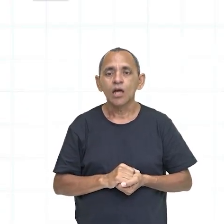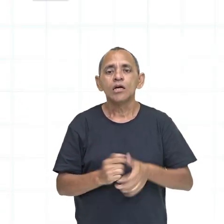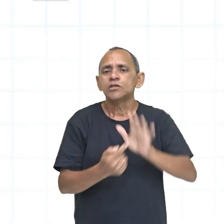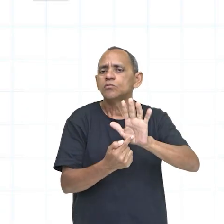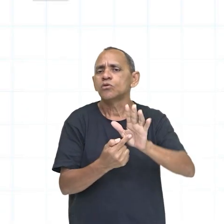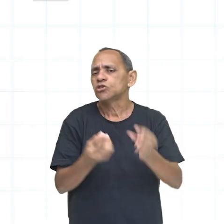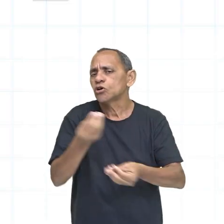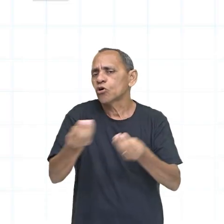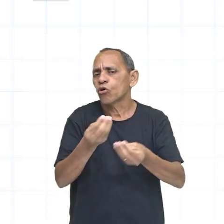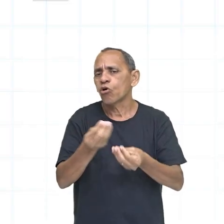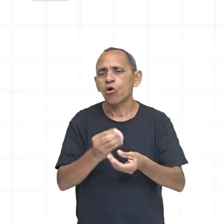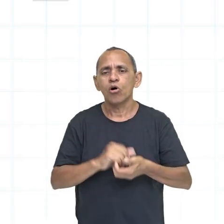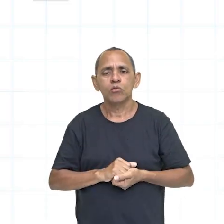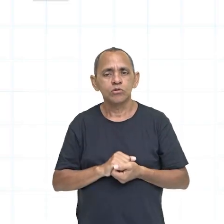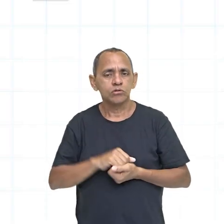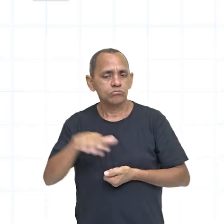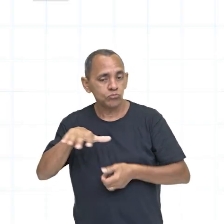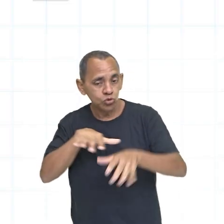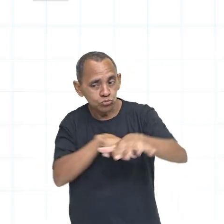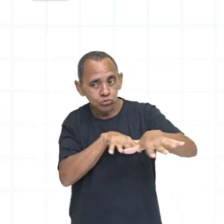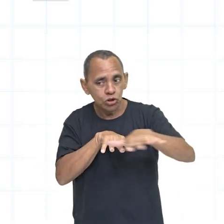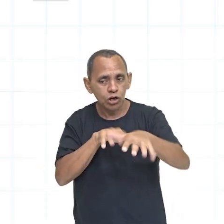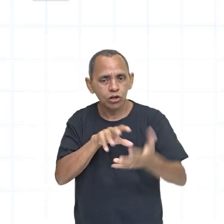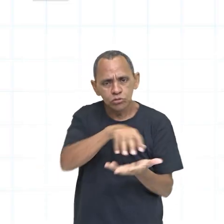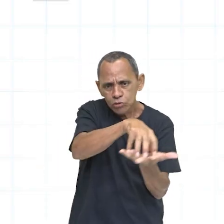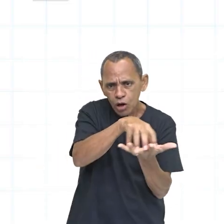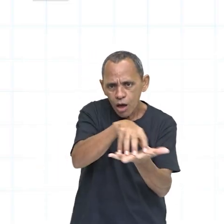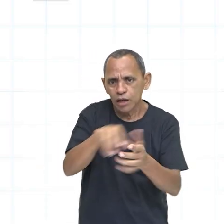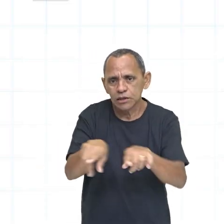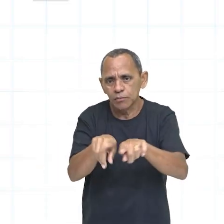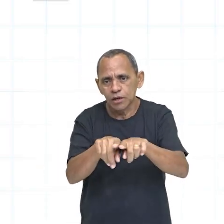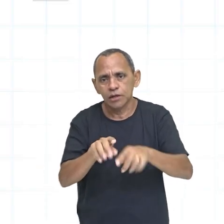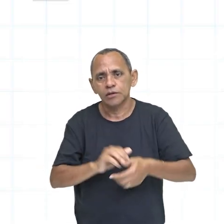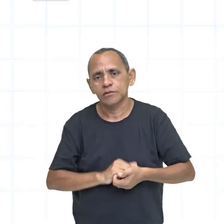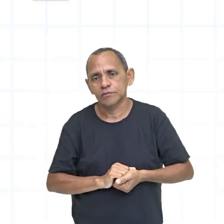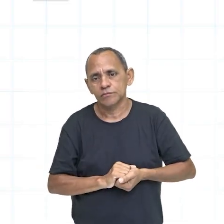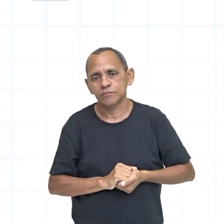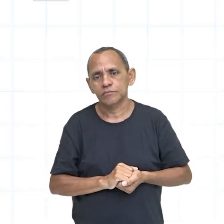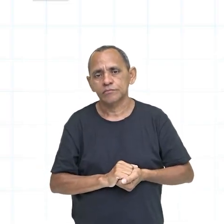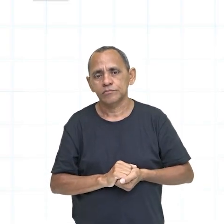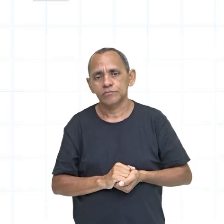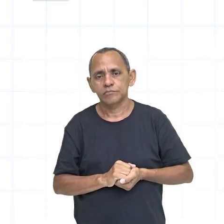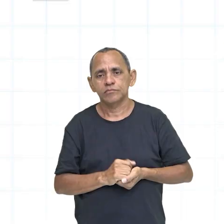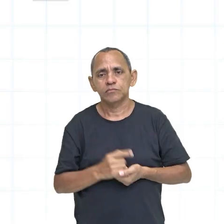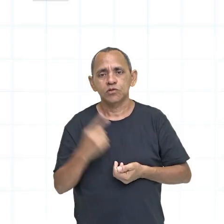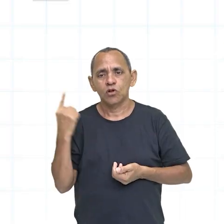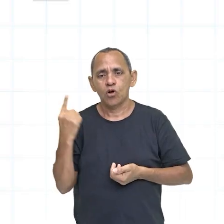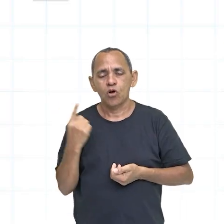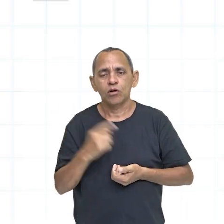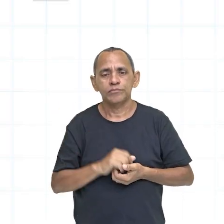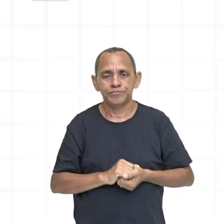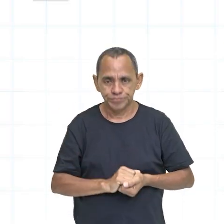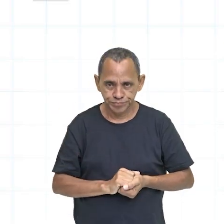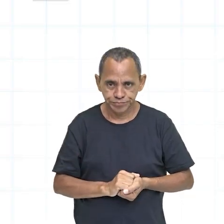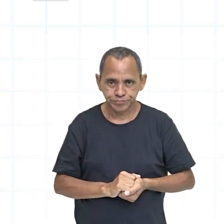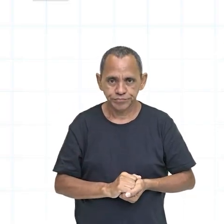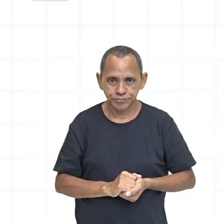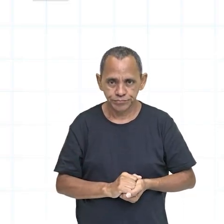né, de tráfego. Então, o primeiro aqui, gente, nós temos essa placa, né, ela é bastante